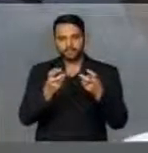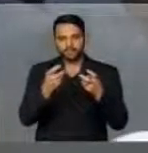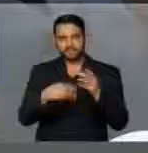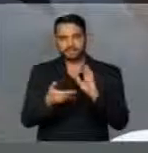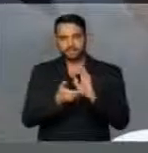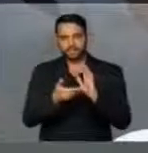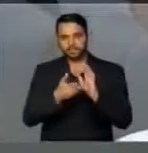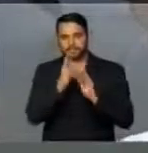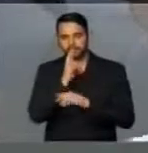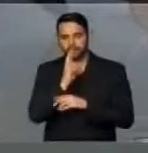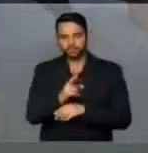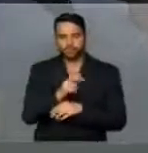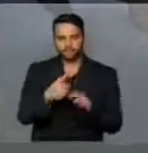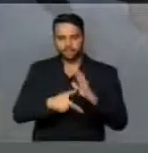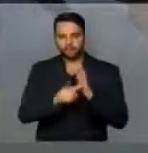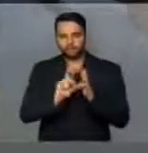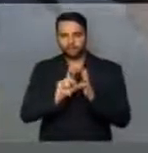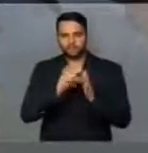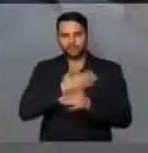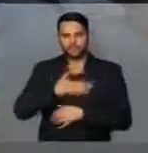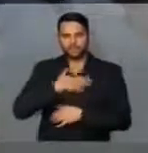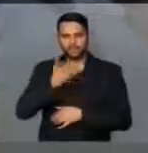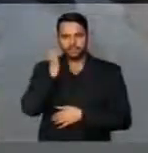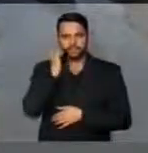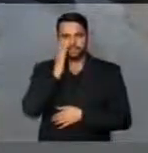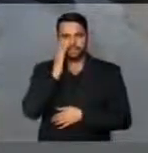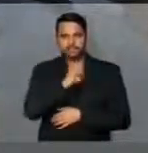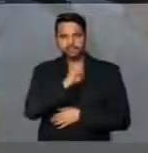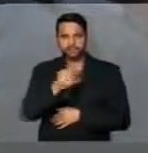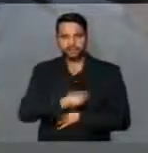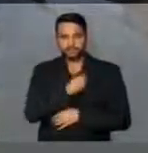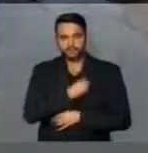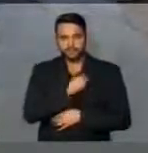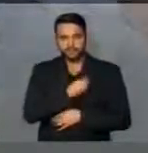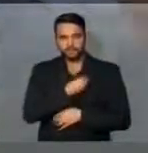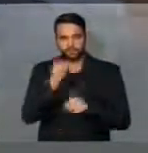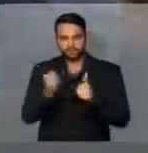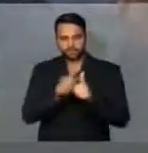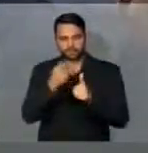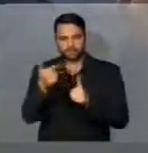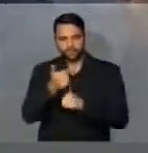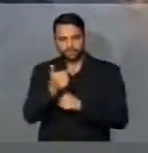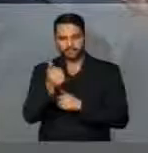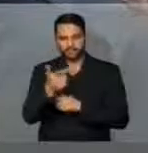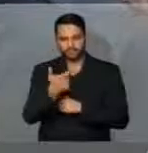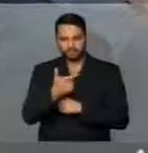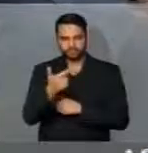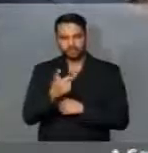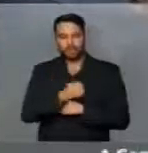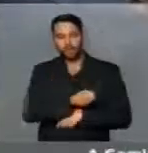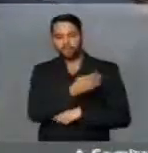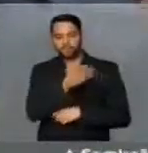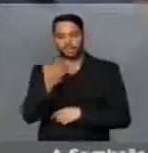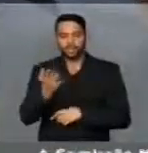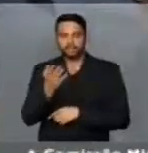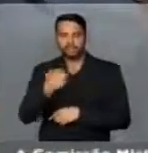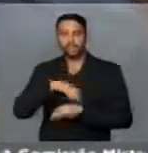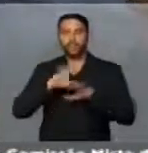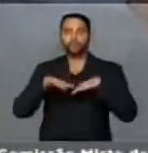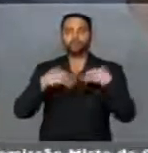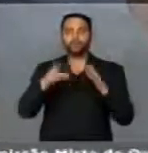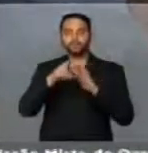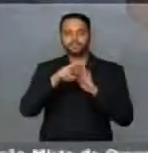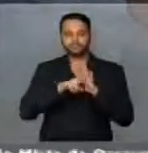casa quer dar as respostas o quanto antes. Então eu gostaria de saber se vai ter primeiro vice, segundo, terceiro, o número e quais são